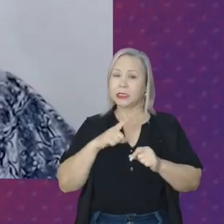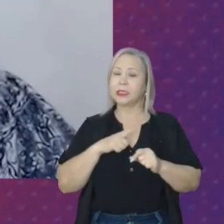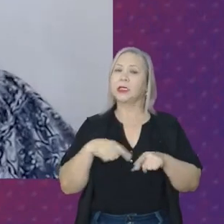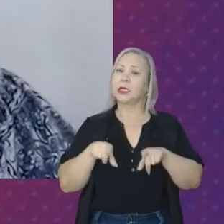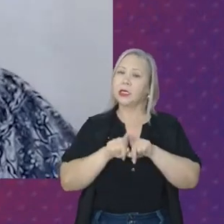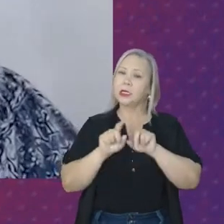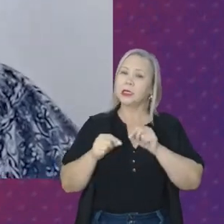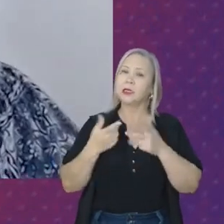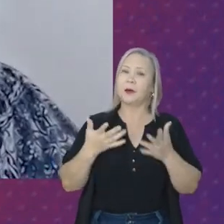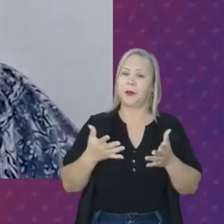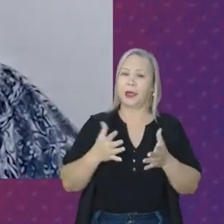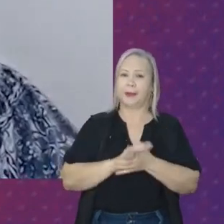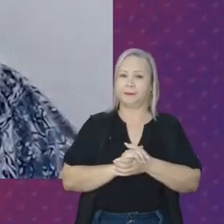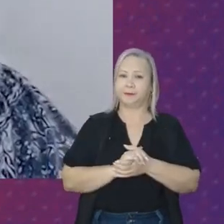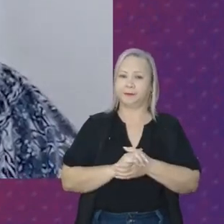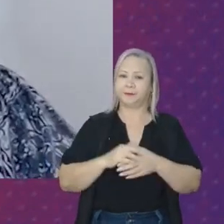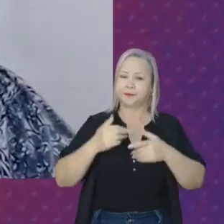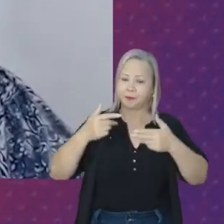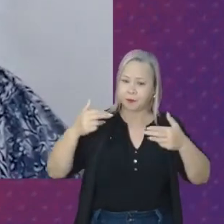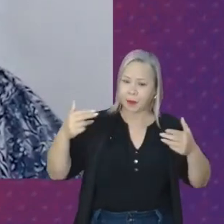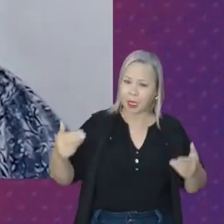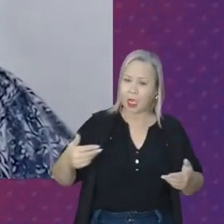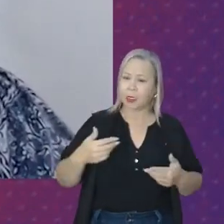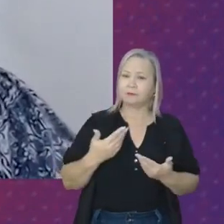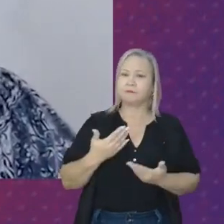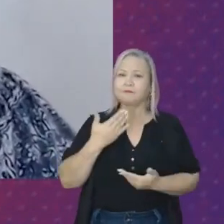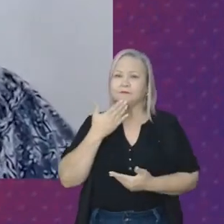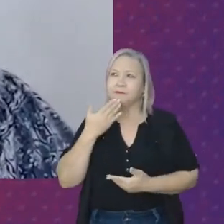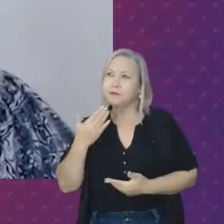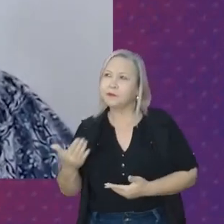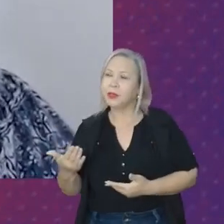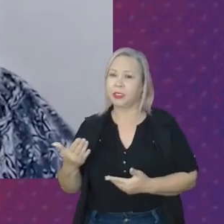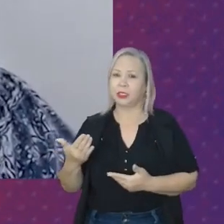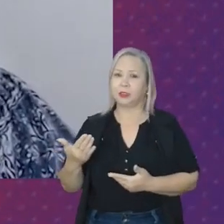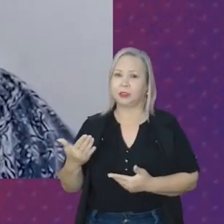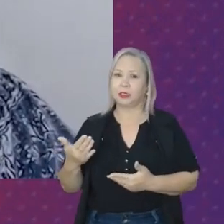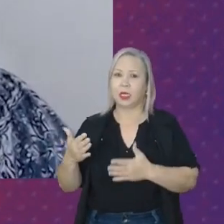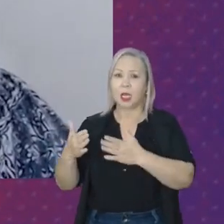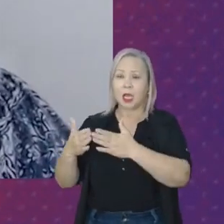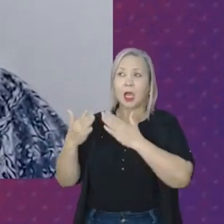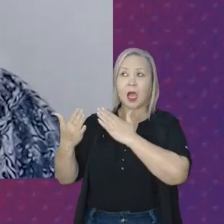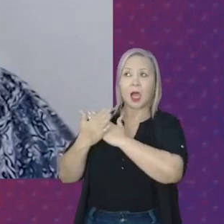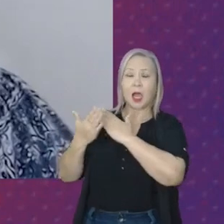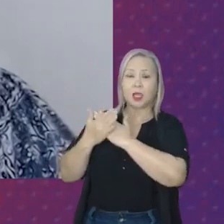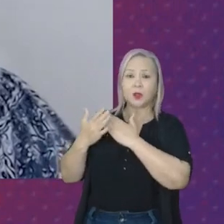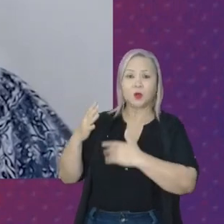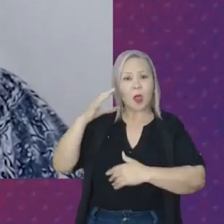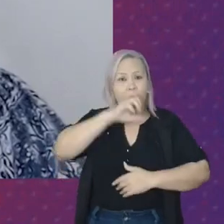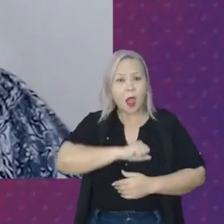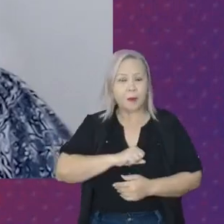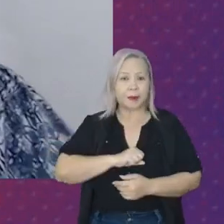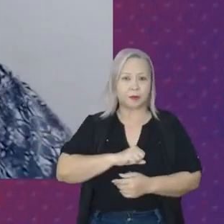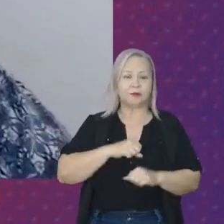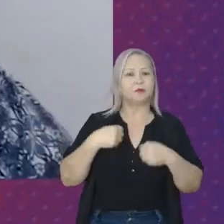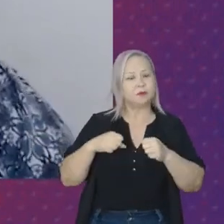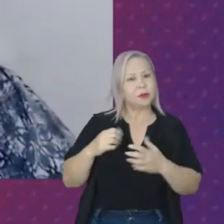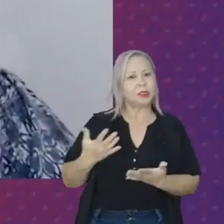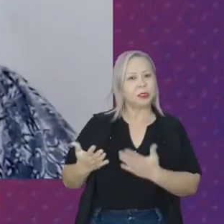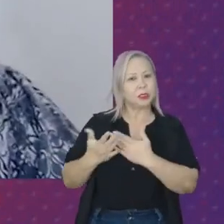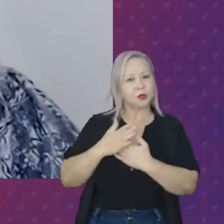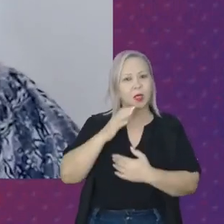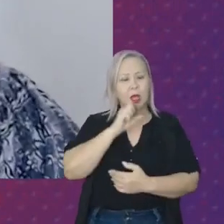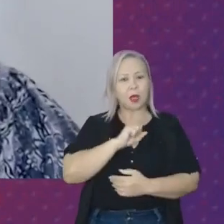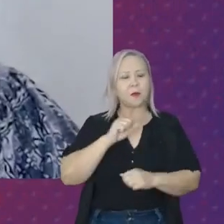também mecanismos de pedir socorro de maneira ágil, para que elas consigam